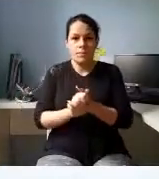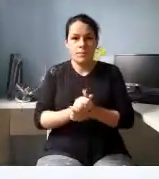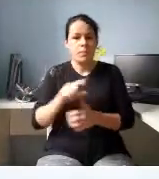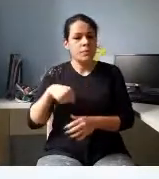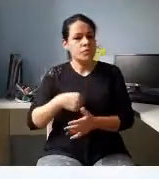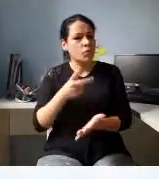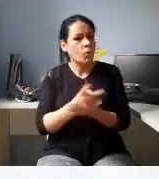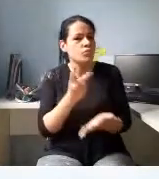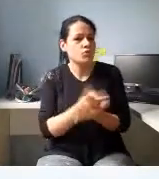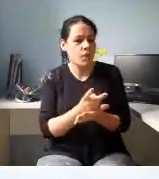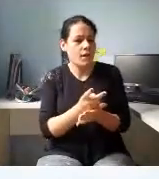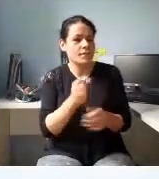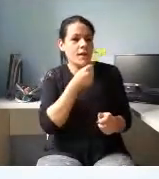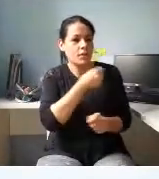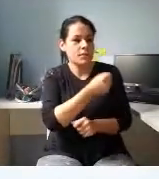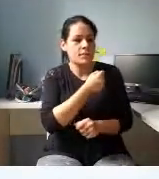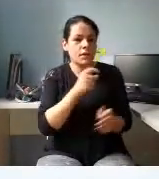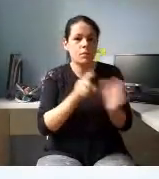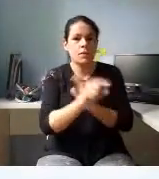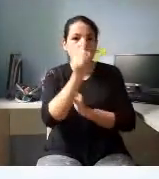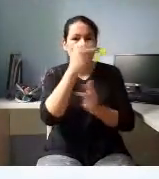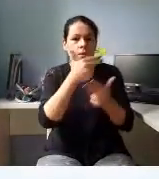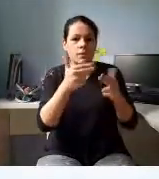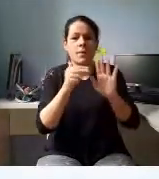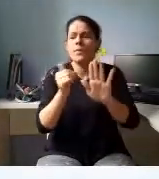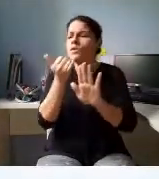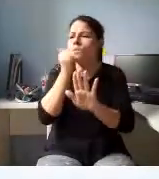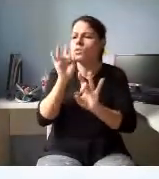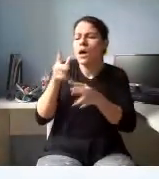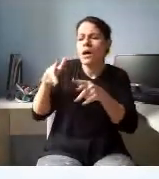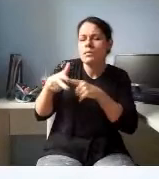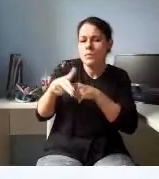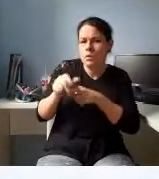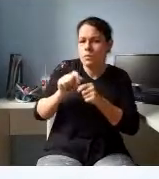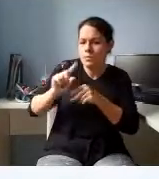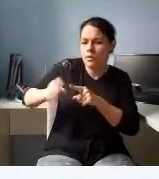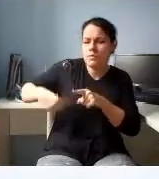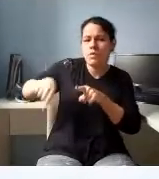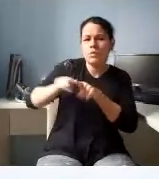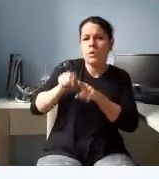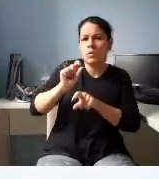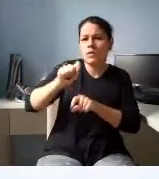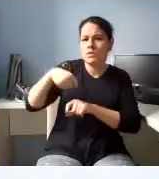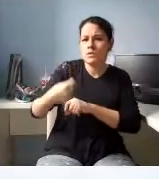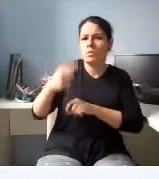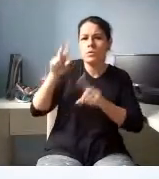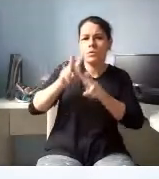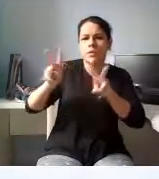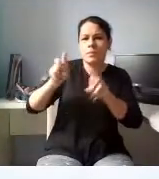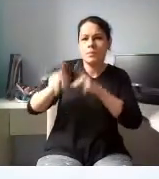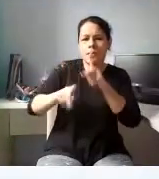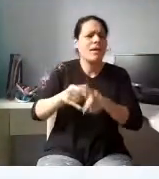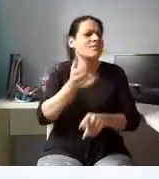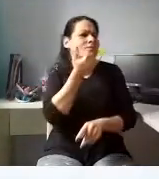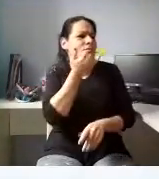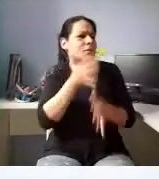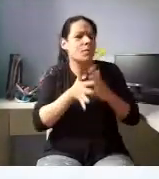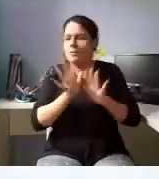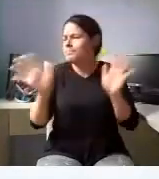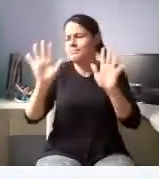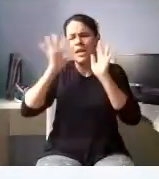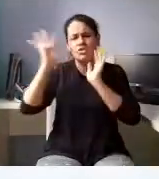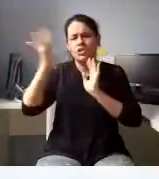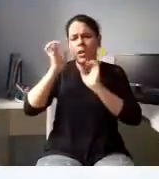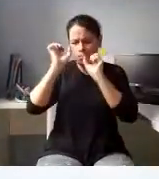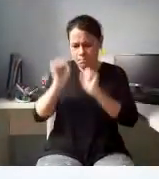com você uma outra questão. Deixa eu só ponderar uma coisinha que você falou da Ponderar? Claro. popularidade. Desculpa te cortar. Imagina, desculpa. Só lembrando